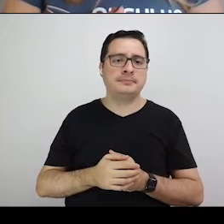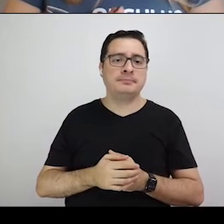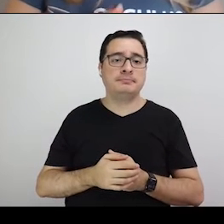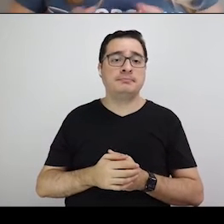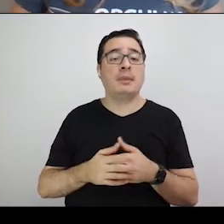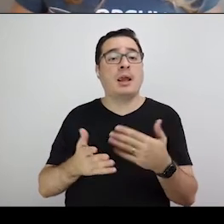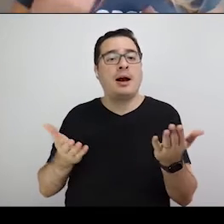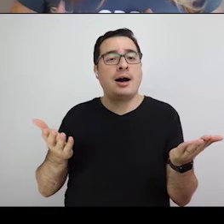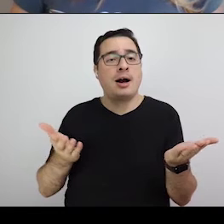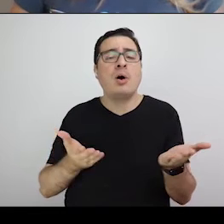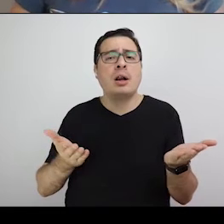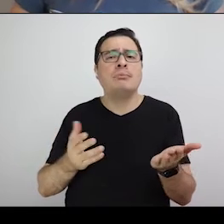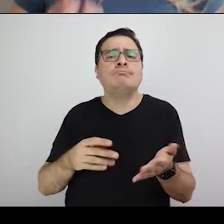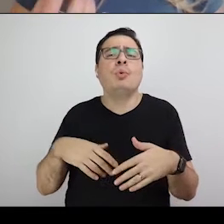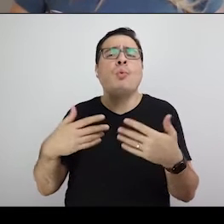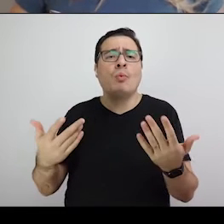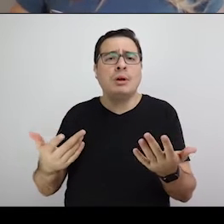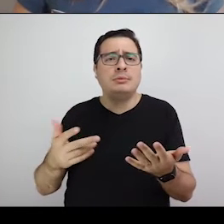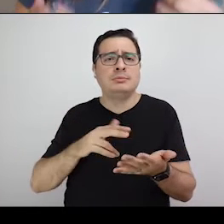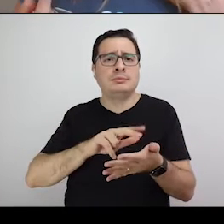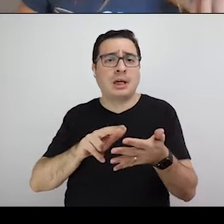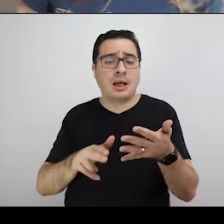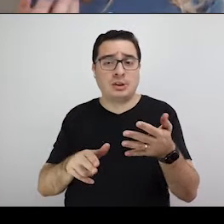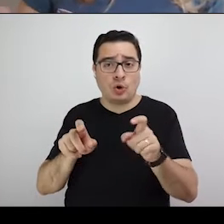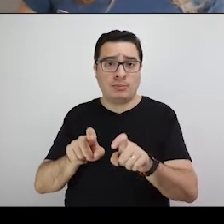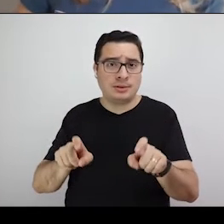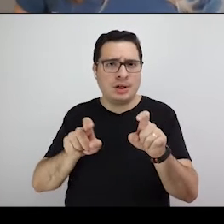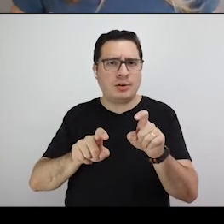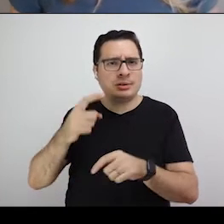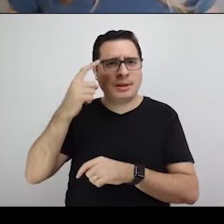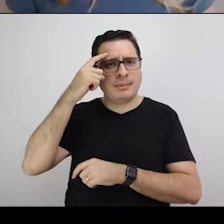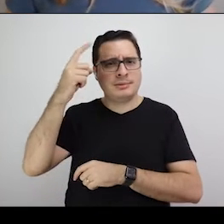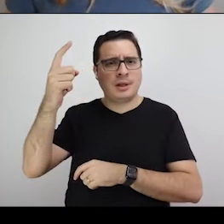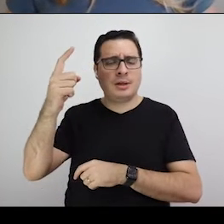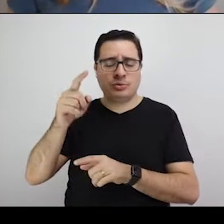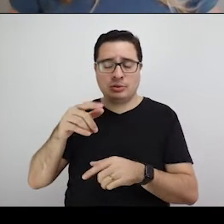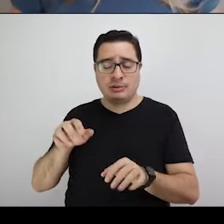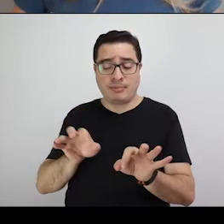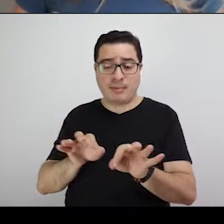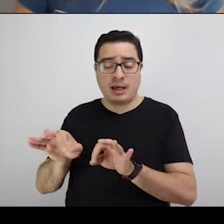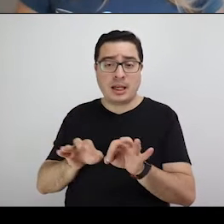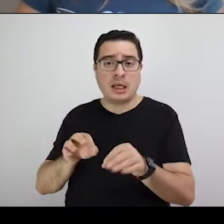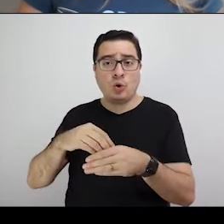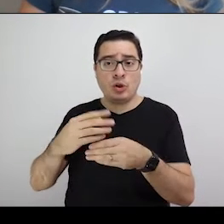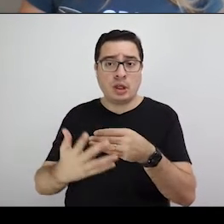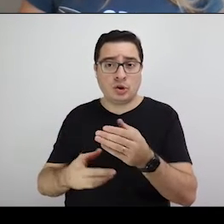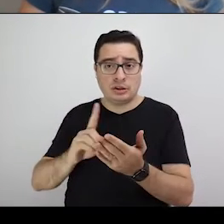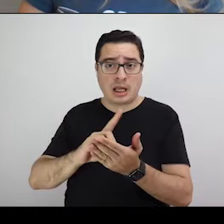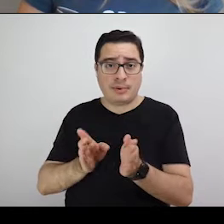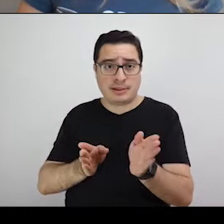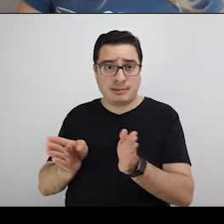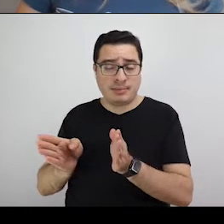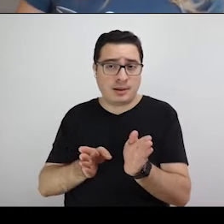Agora, quais aspectos computacionais devem ser contemplados no desenvolvimento de conteúdo digital com